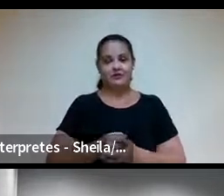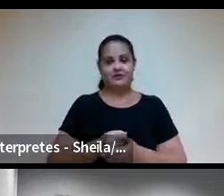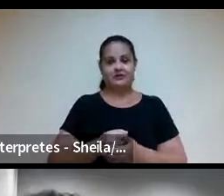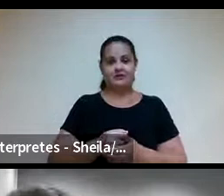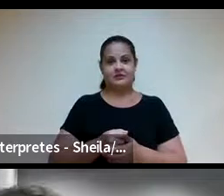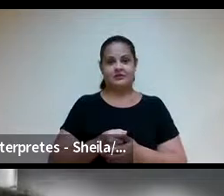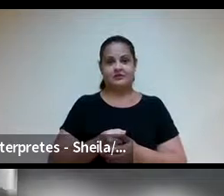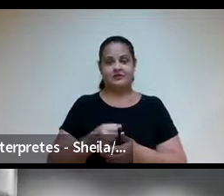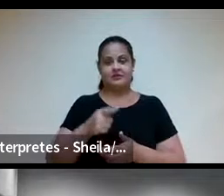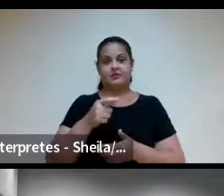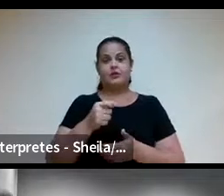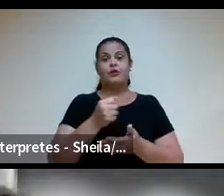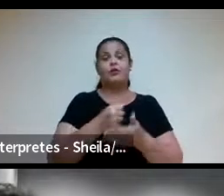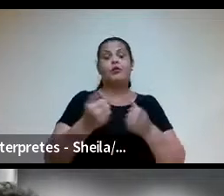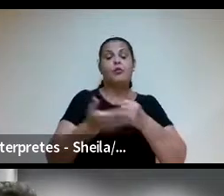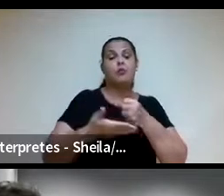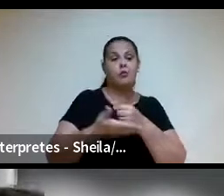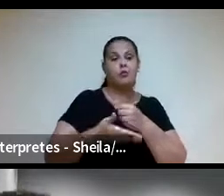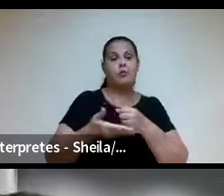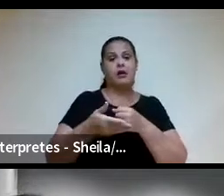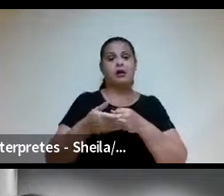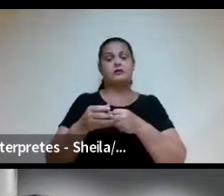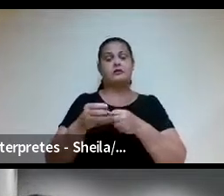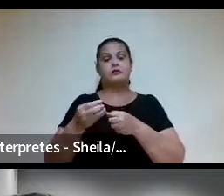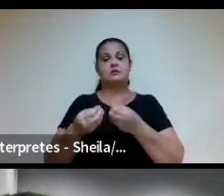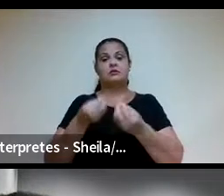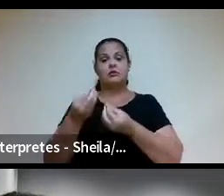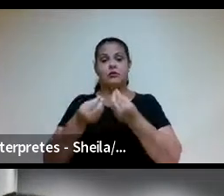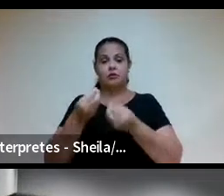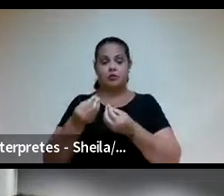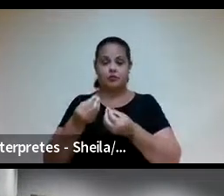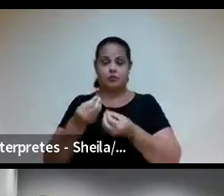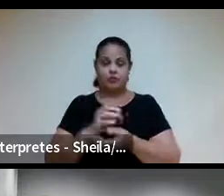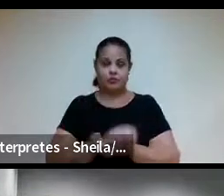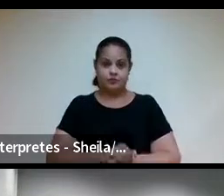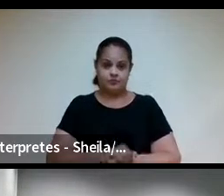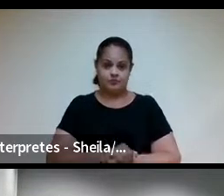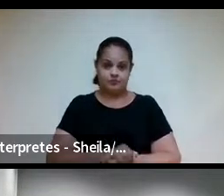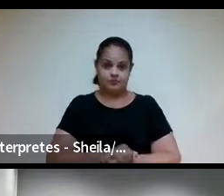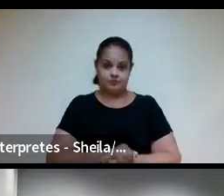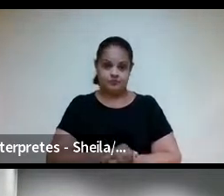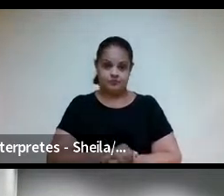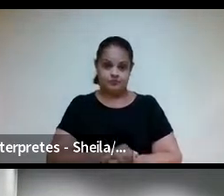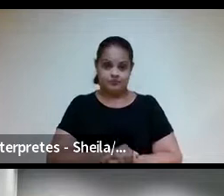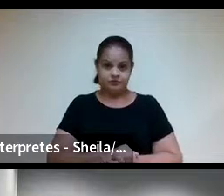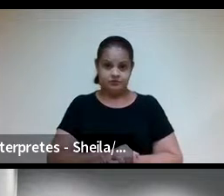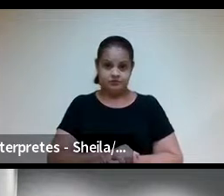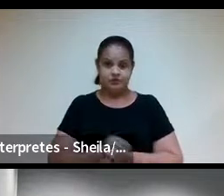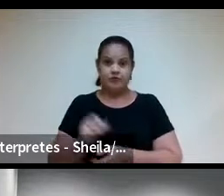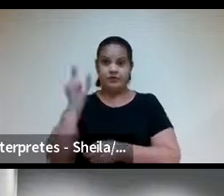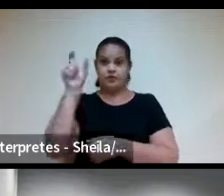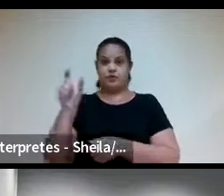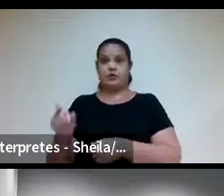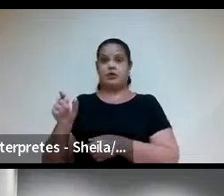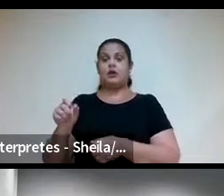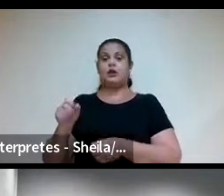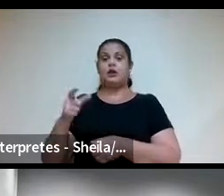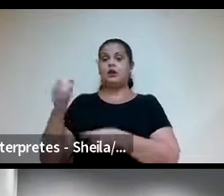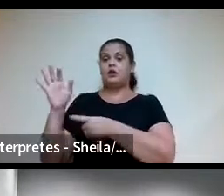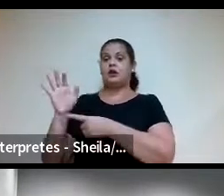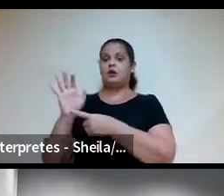polo passivo. Entendo que tal tese não merece prosperar, uma vez que a ré figurou no polo ativo da representação eleitoral